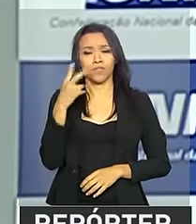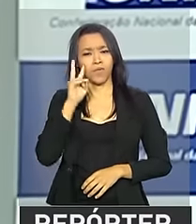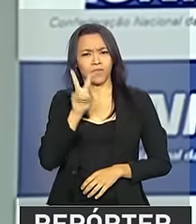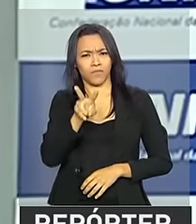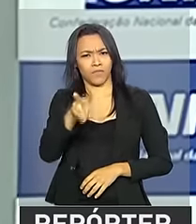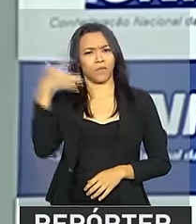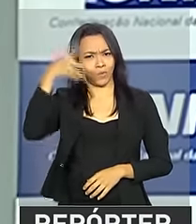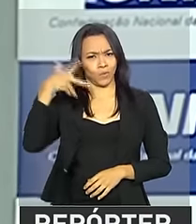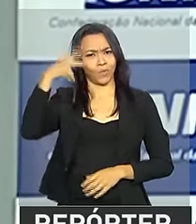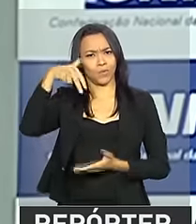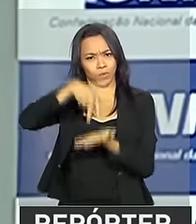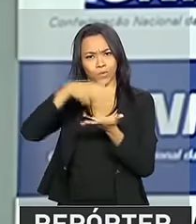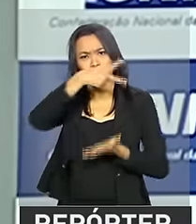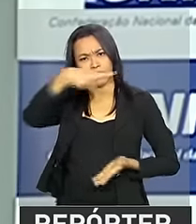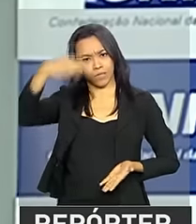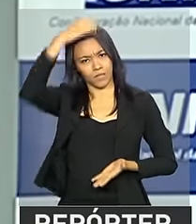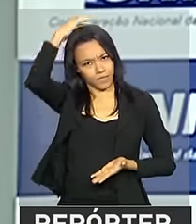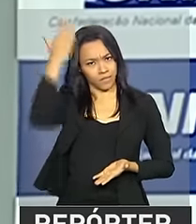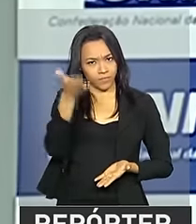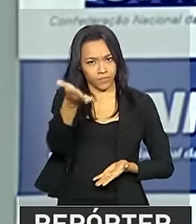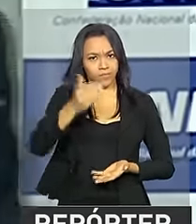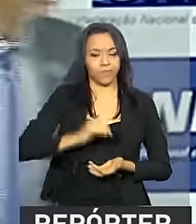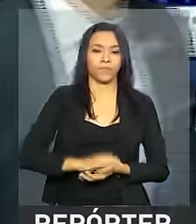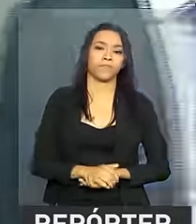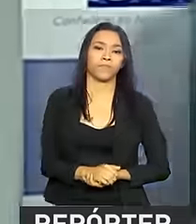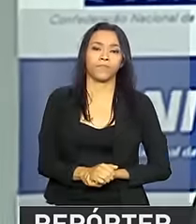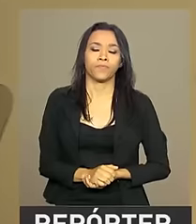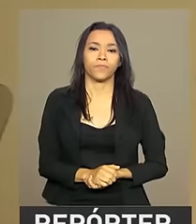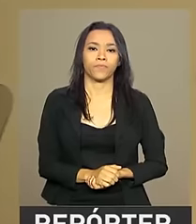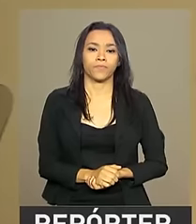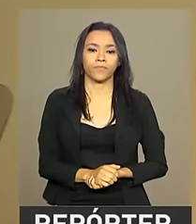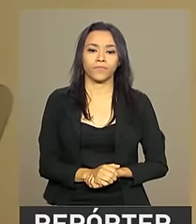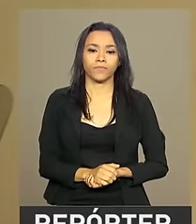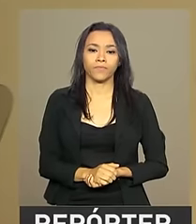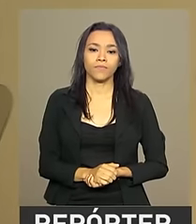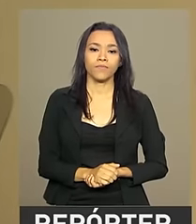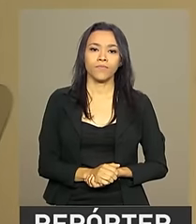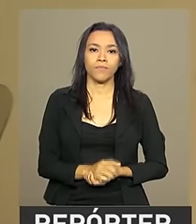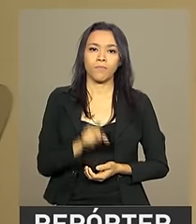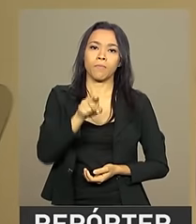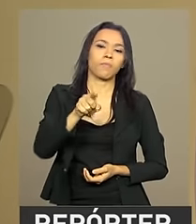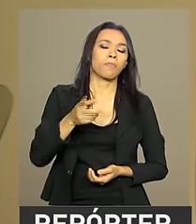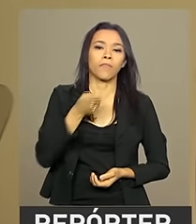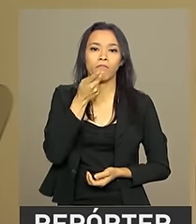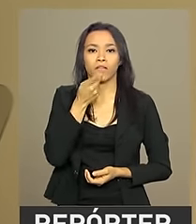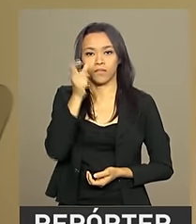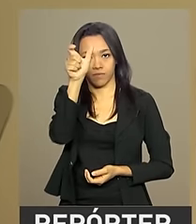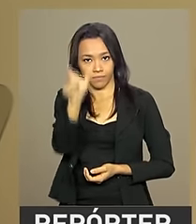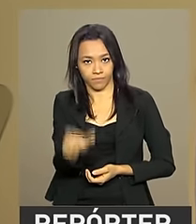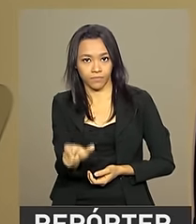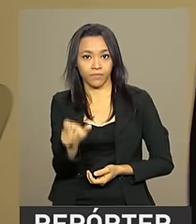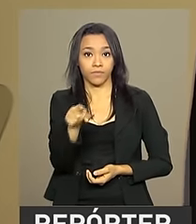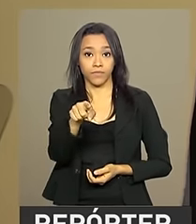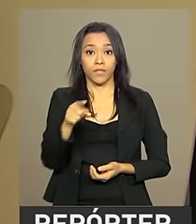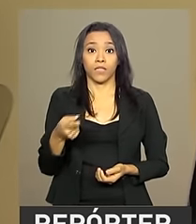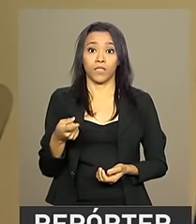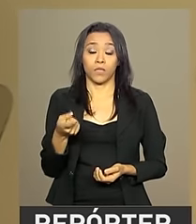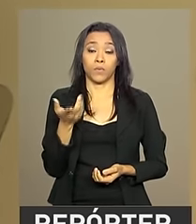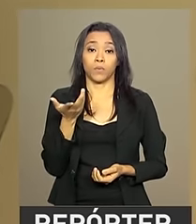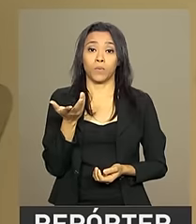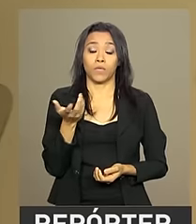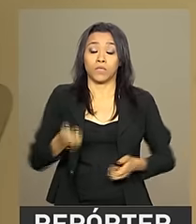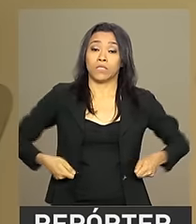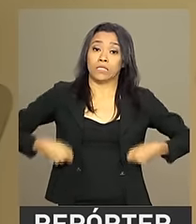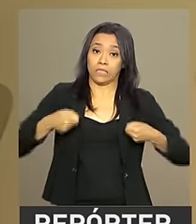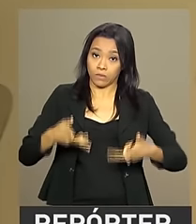trecho do discurso do presidente aqui na sede da CNI. Do padrão de despesas que